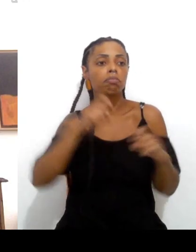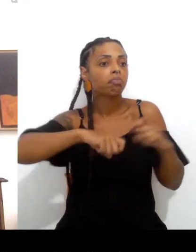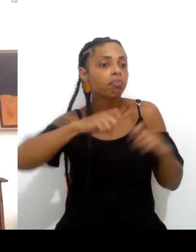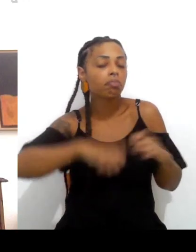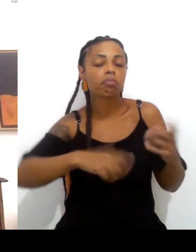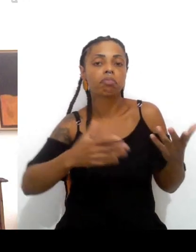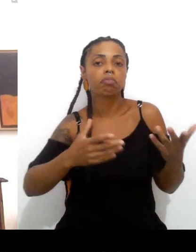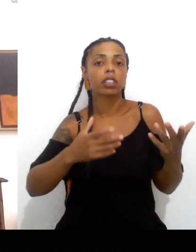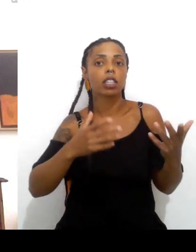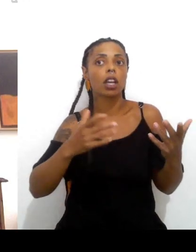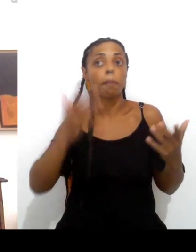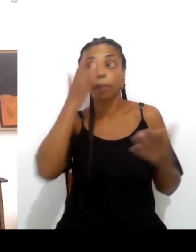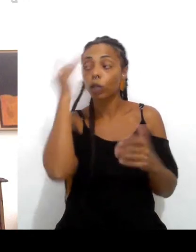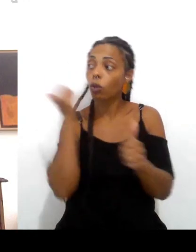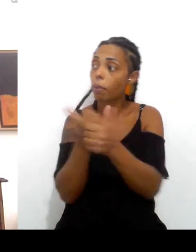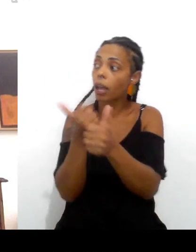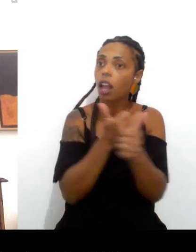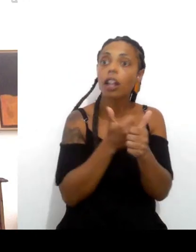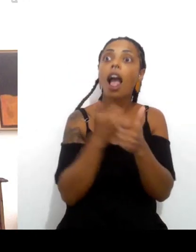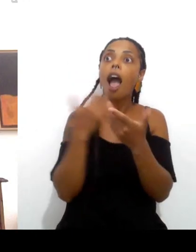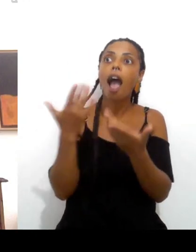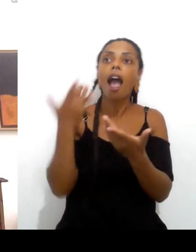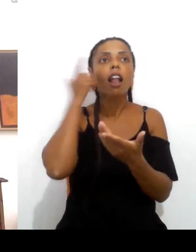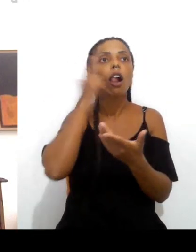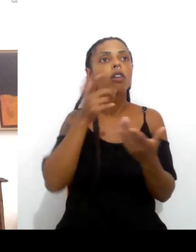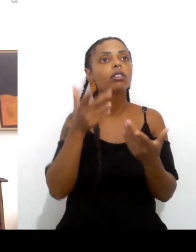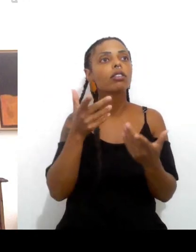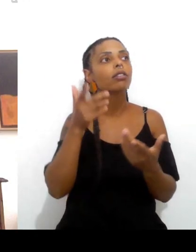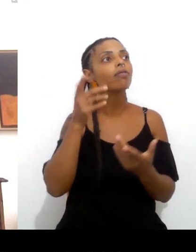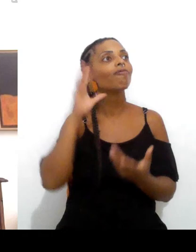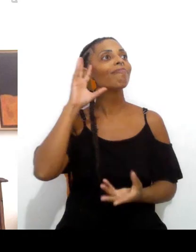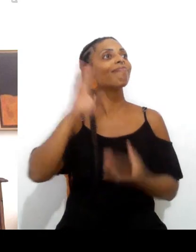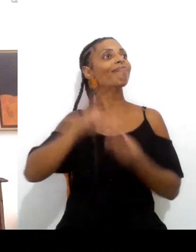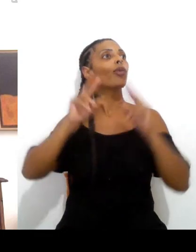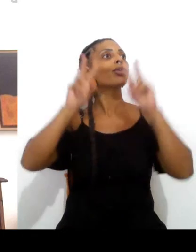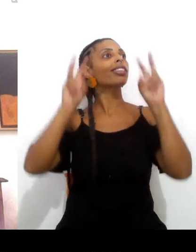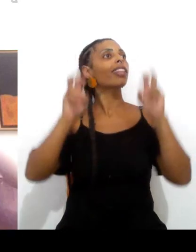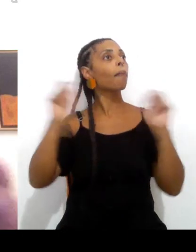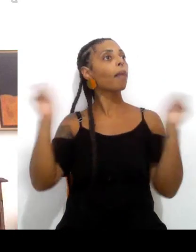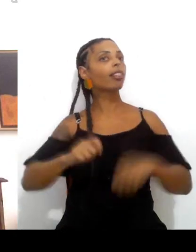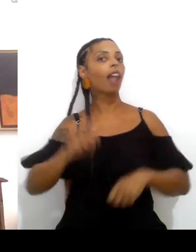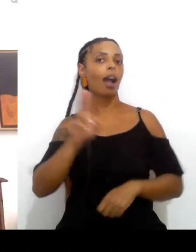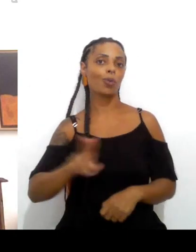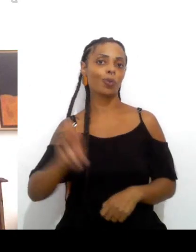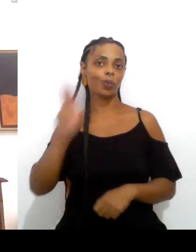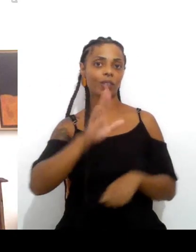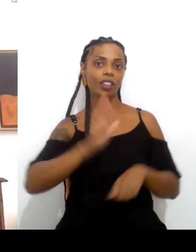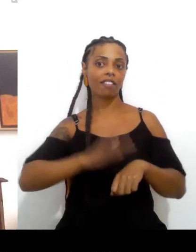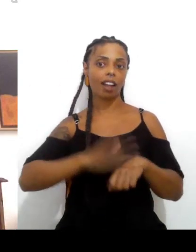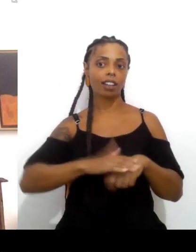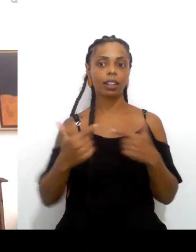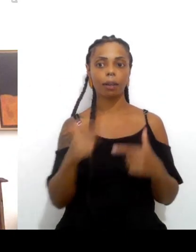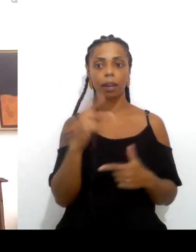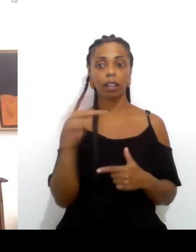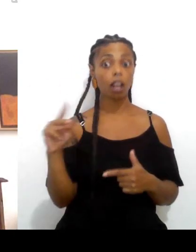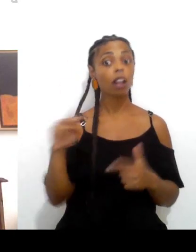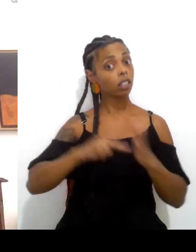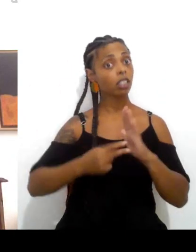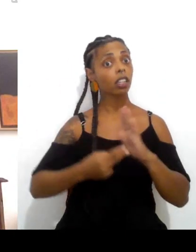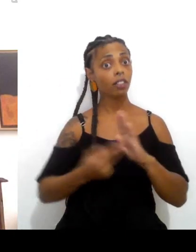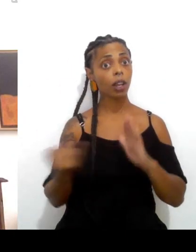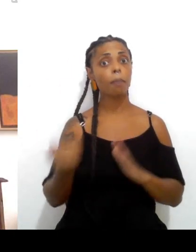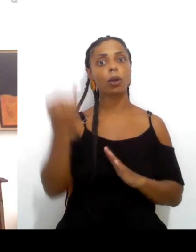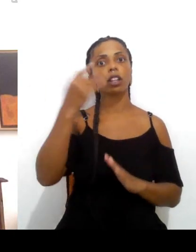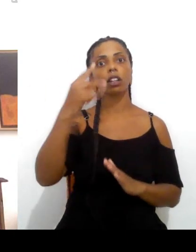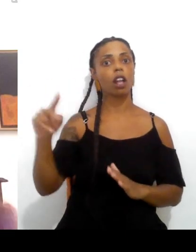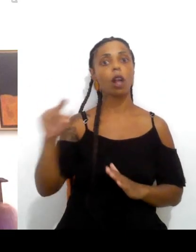o tema que ele precisava um tema que ele podia usar e que significava muito para ele os